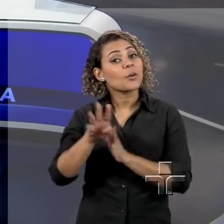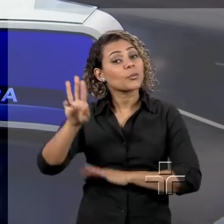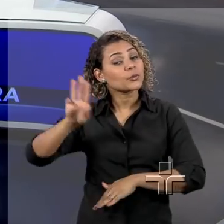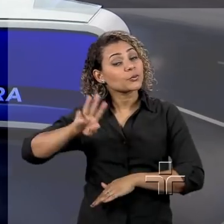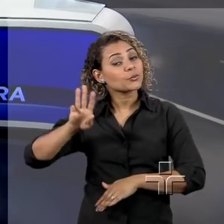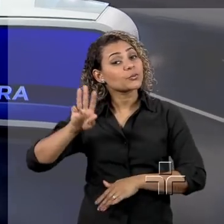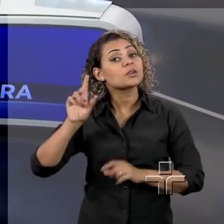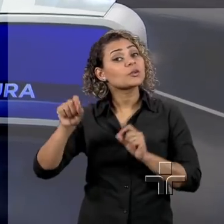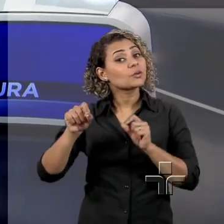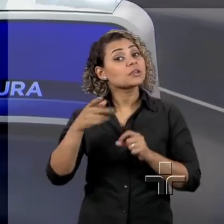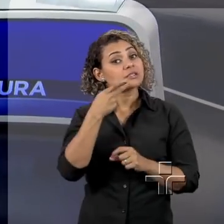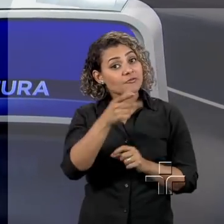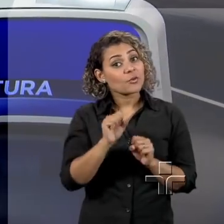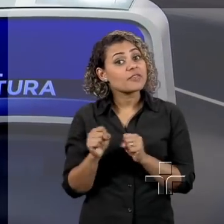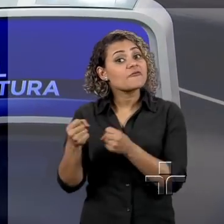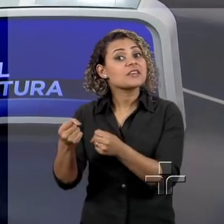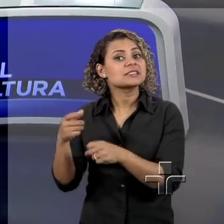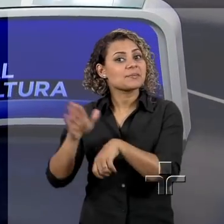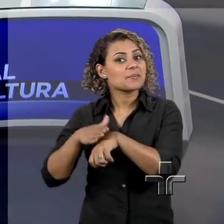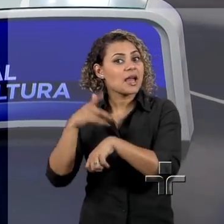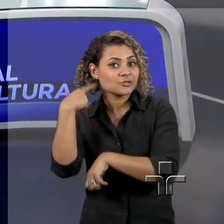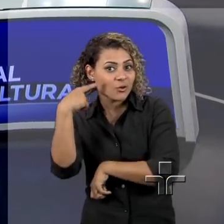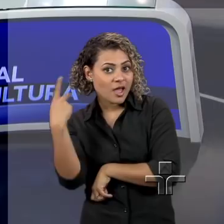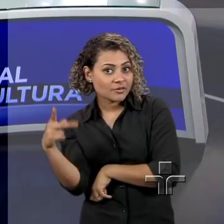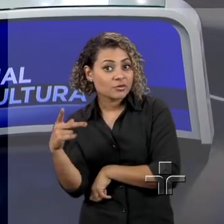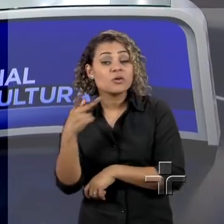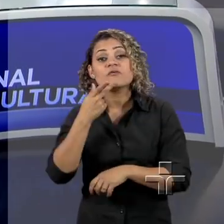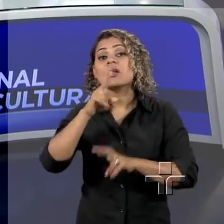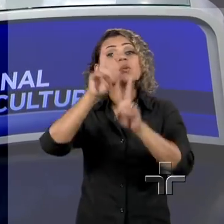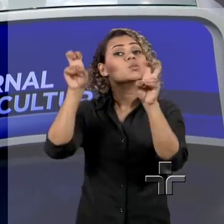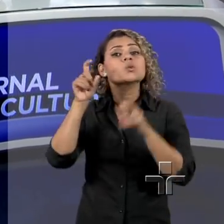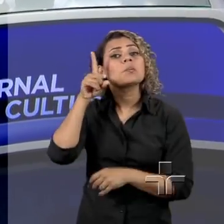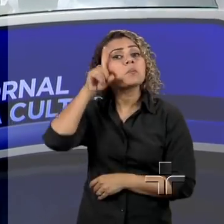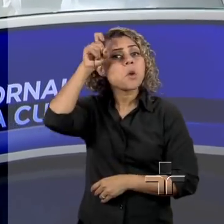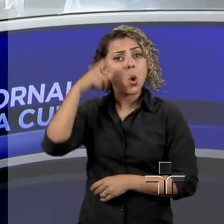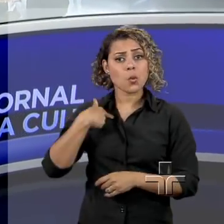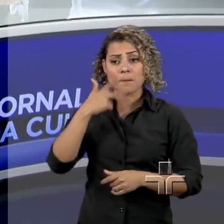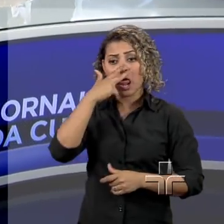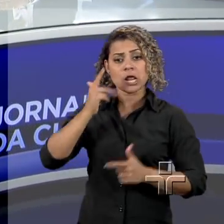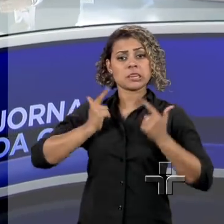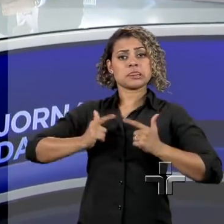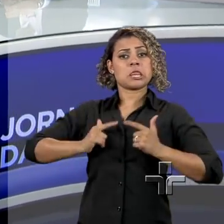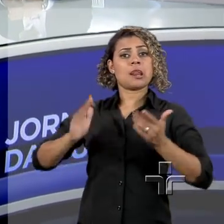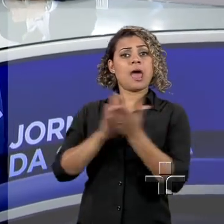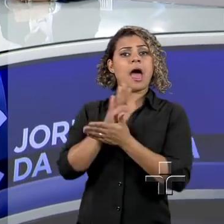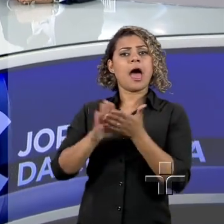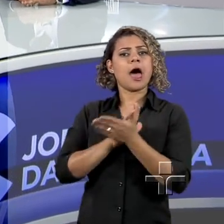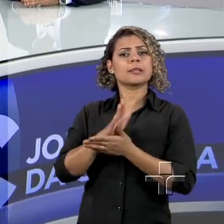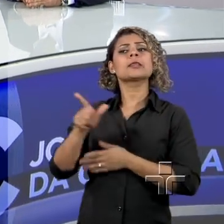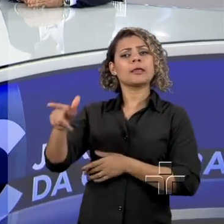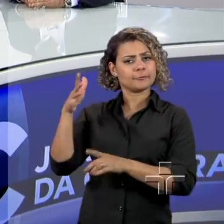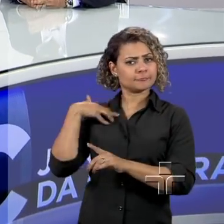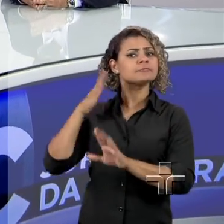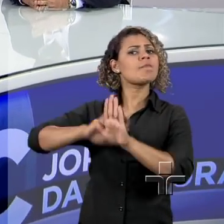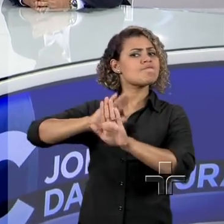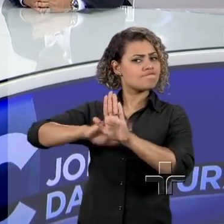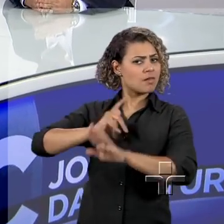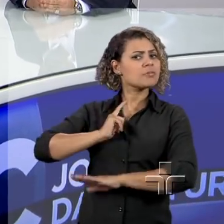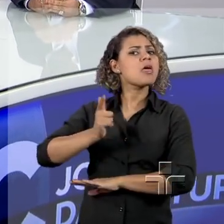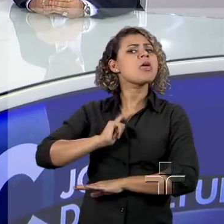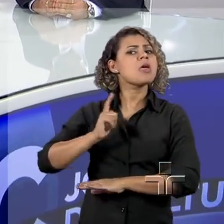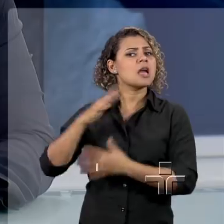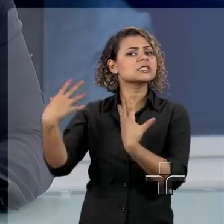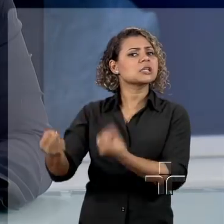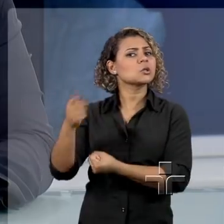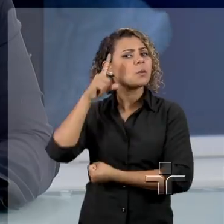Lula sobre o juiz Sérgio Moro, né? Sobre a imparcialidade do juiz Sérgio Moro ao aceitar o convite para o ministério?